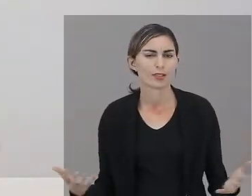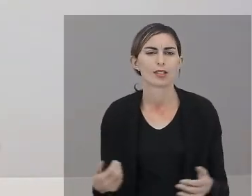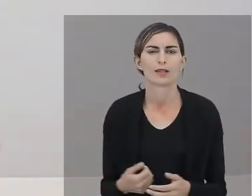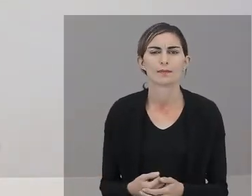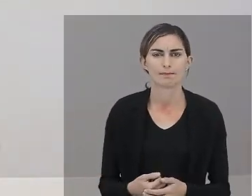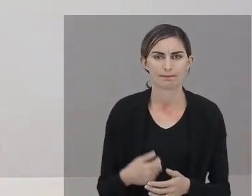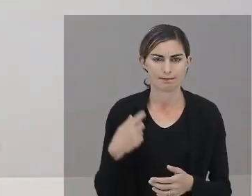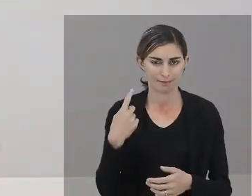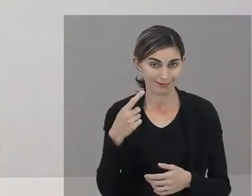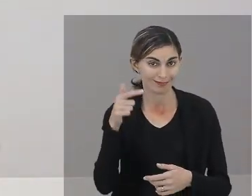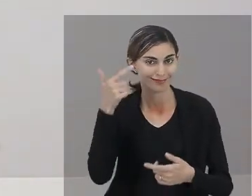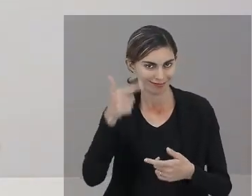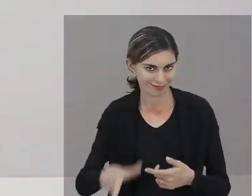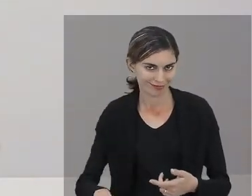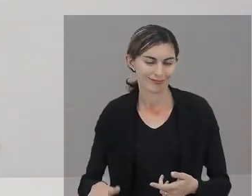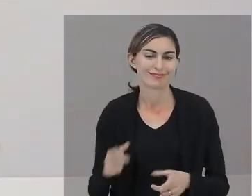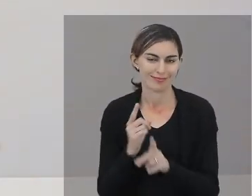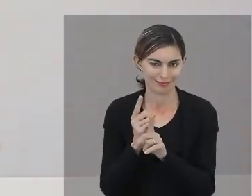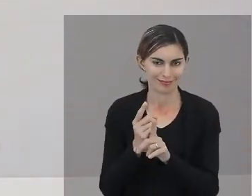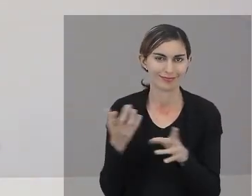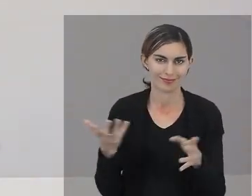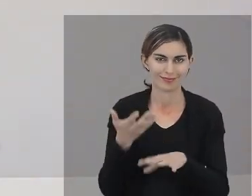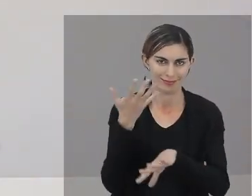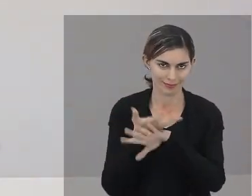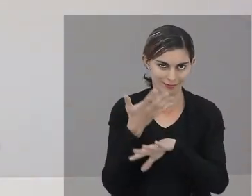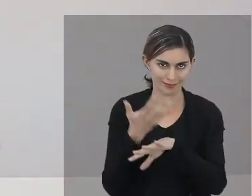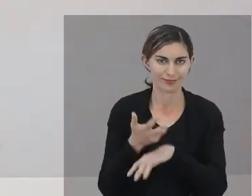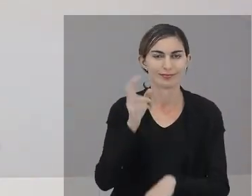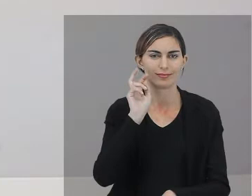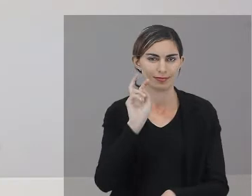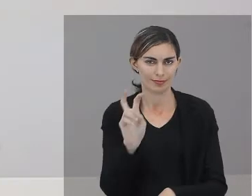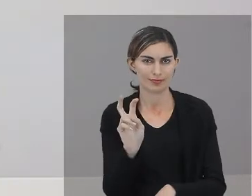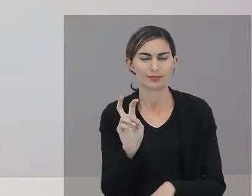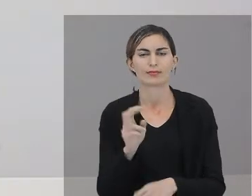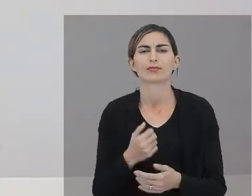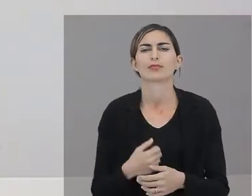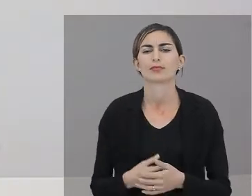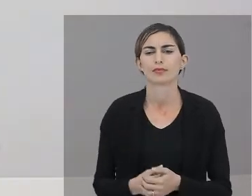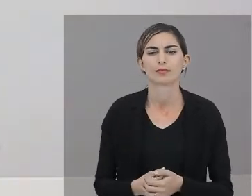Olá, nos vemos mais uma vez nesta competência 5.